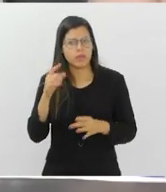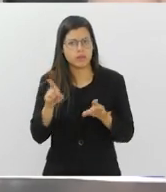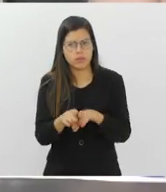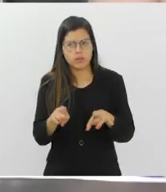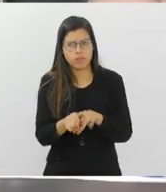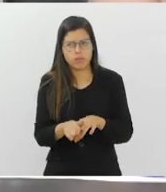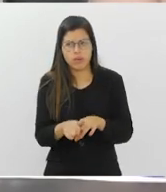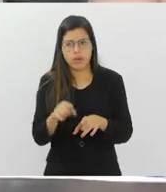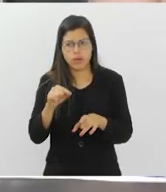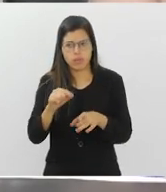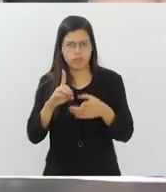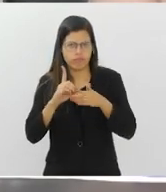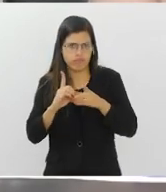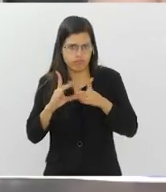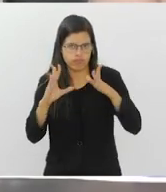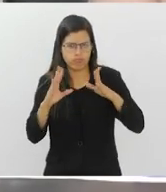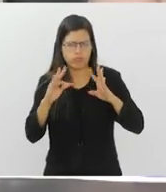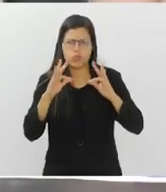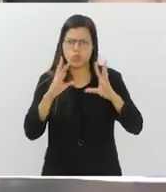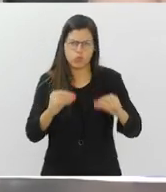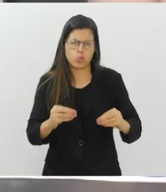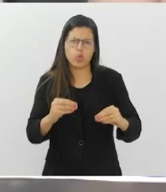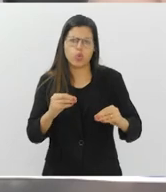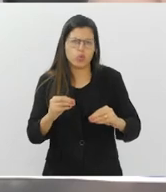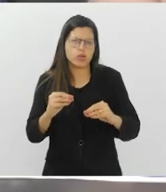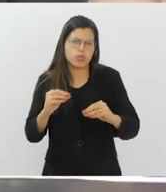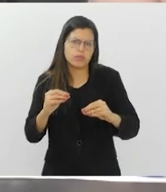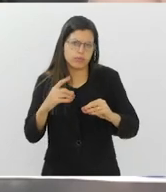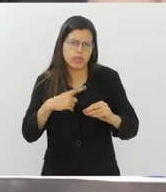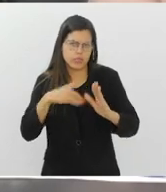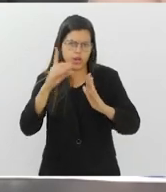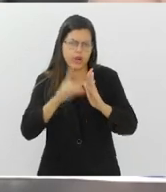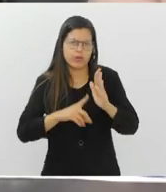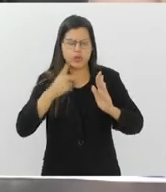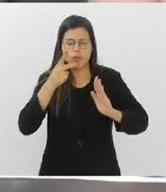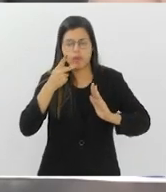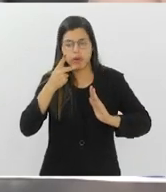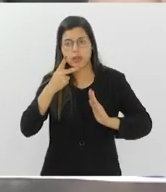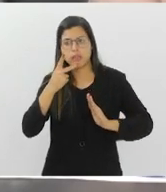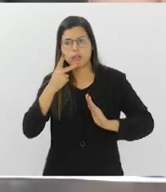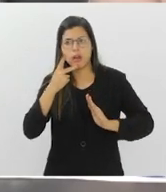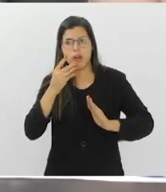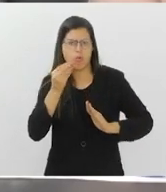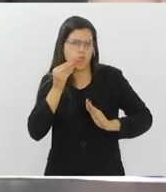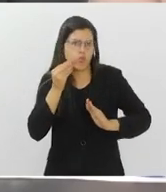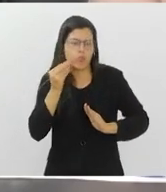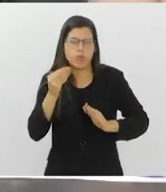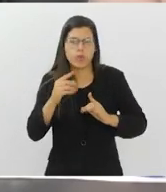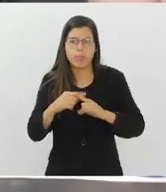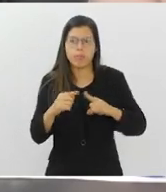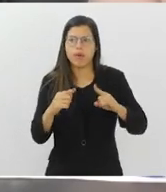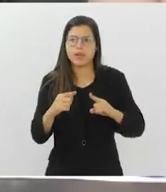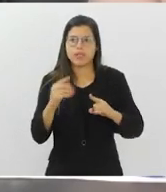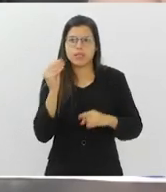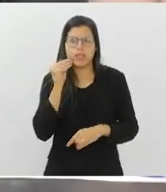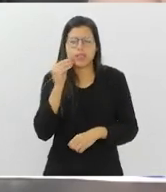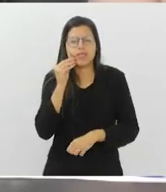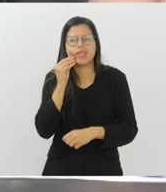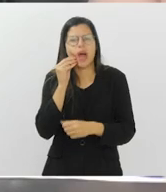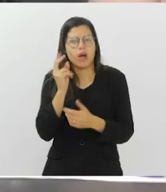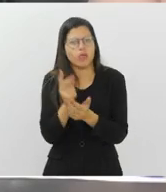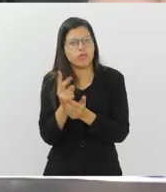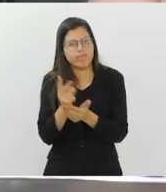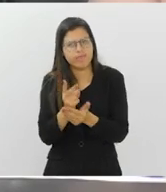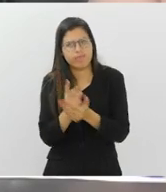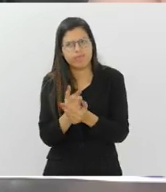isto aqui é uma democracia, portanto, todos têm voz, evidentemente, mas vamos fazer o máximo para que a gente consiga, de fato, manter